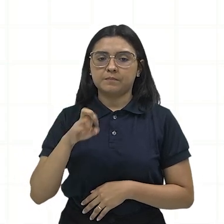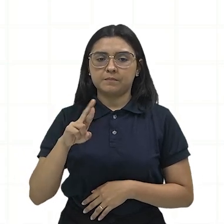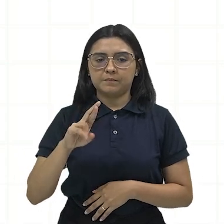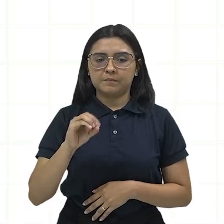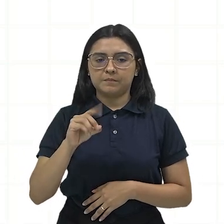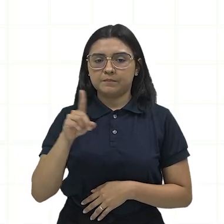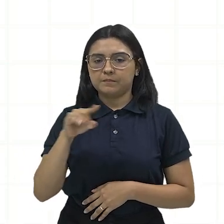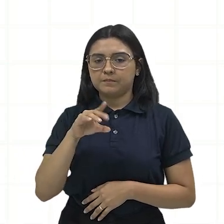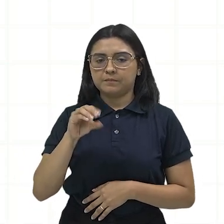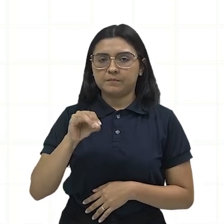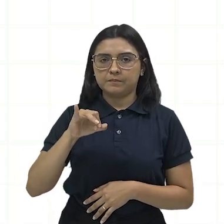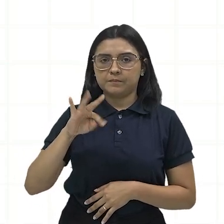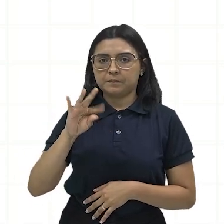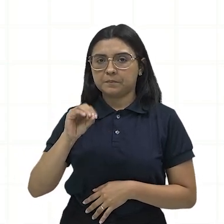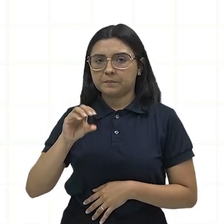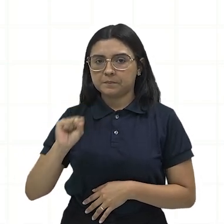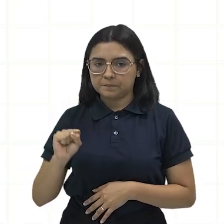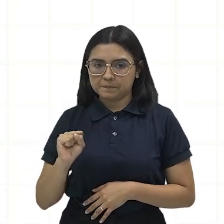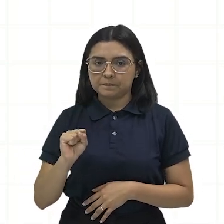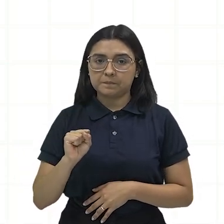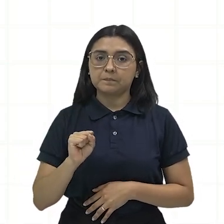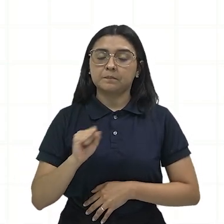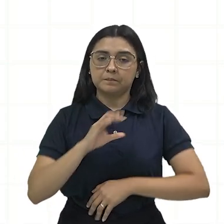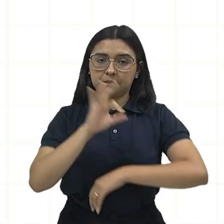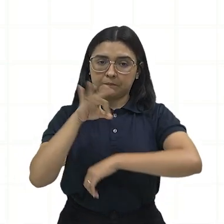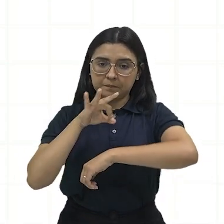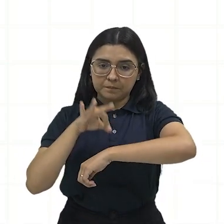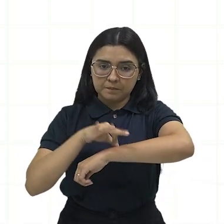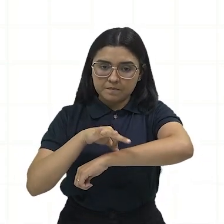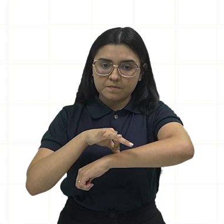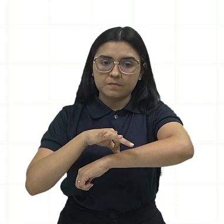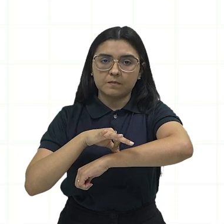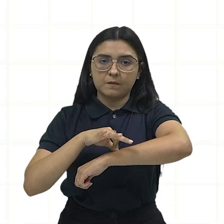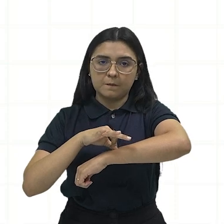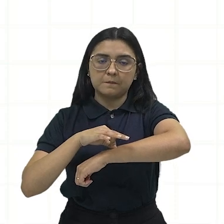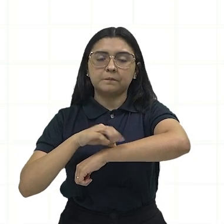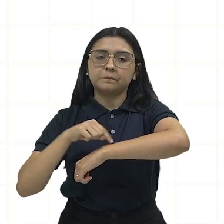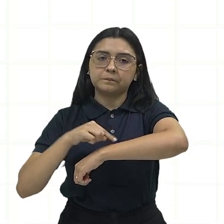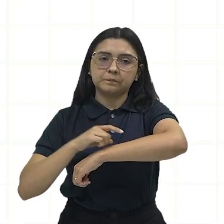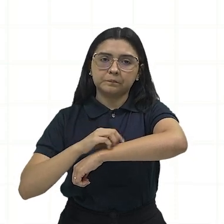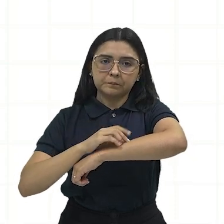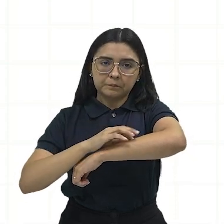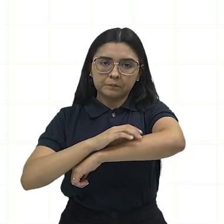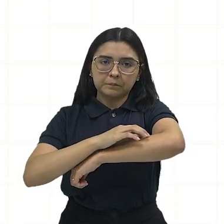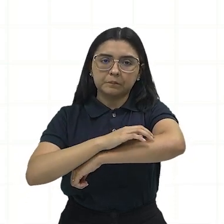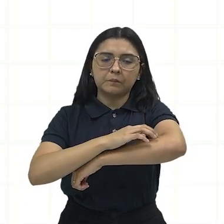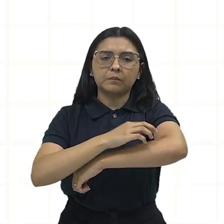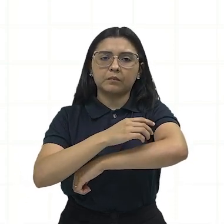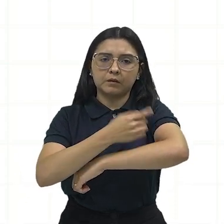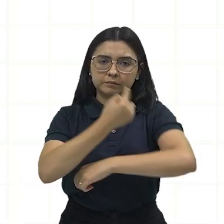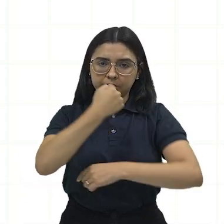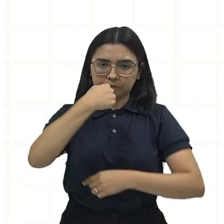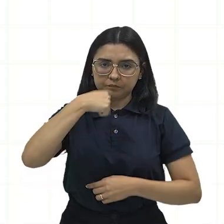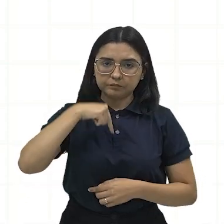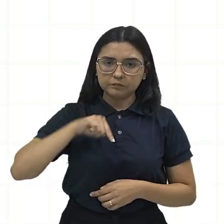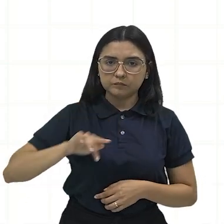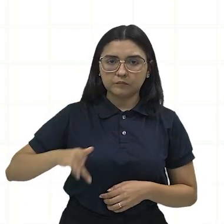merozoítos, tá? Então, ele entrou no corpo como esporozoítos, ele vai para o fígado, ele